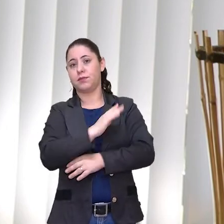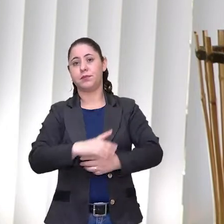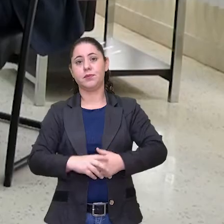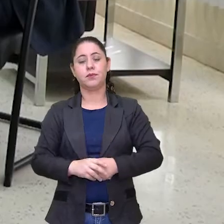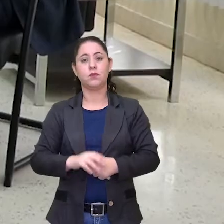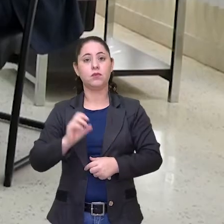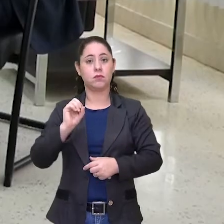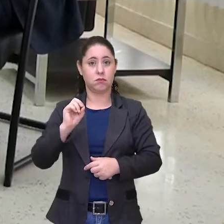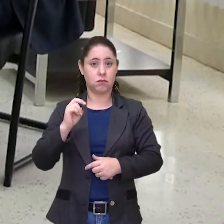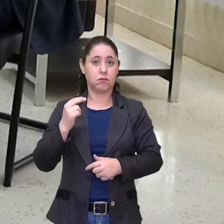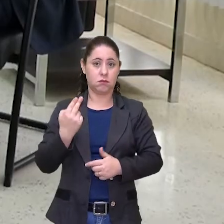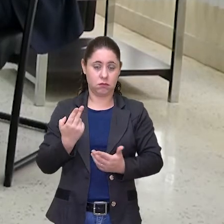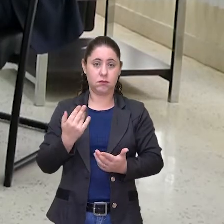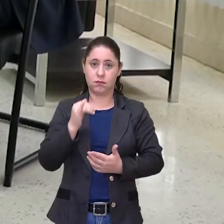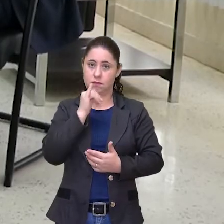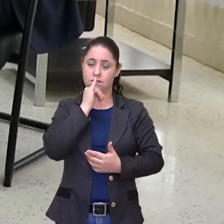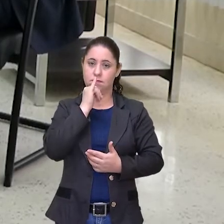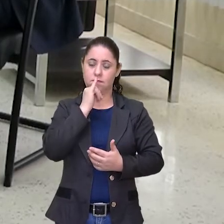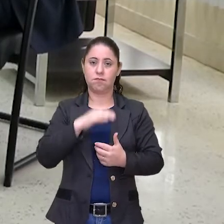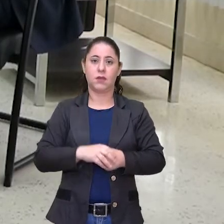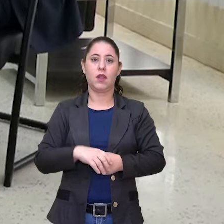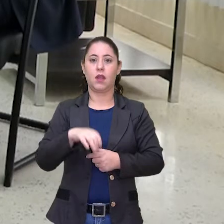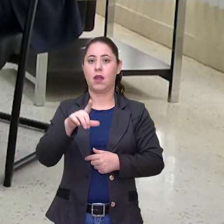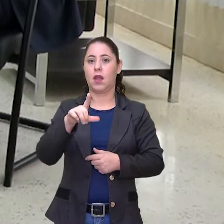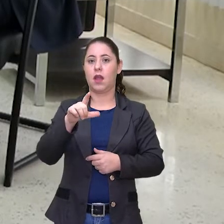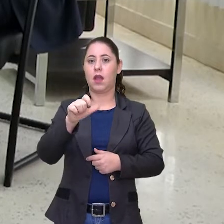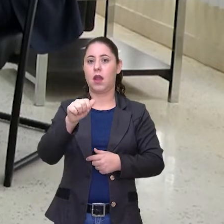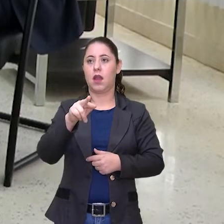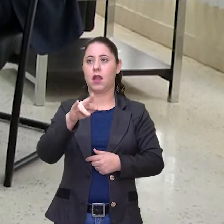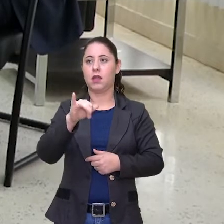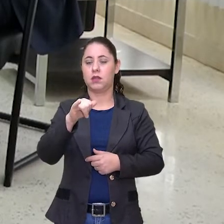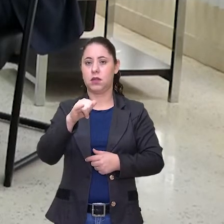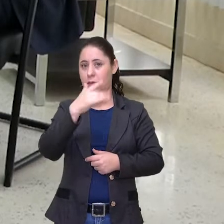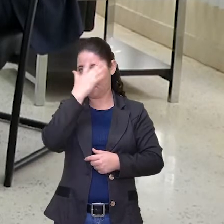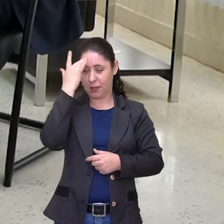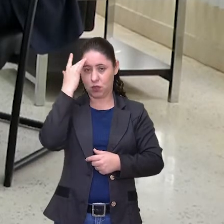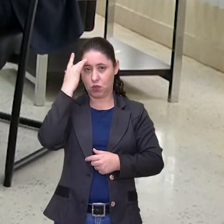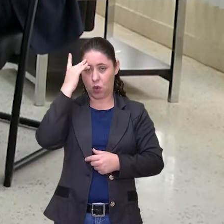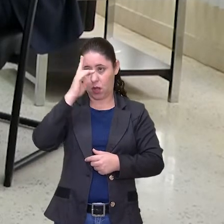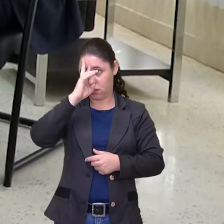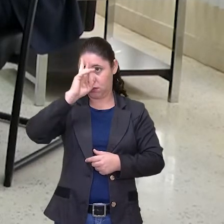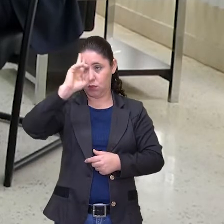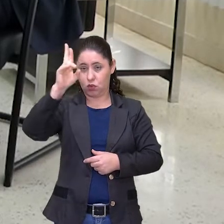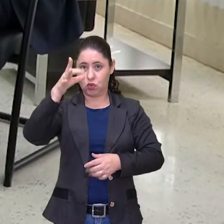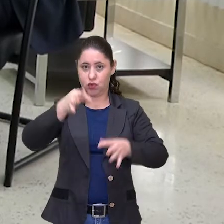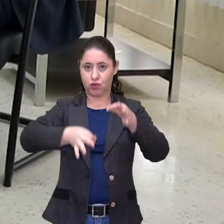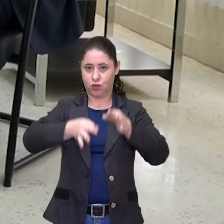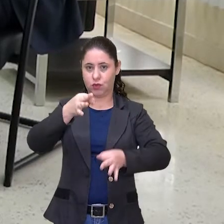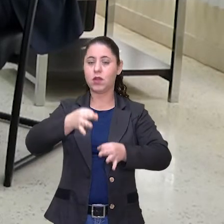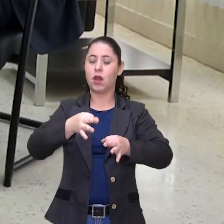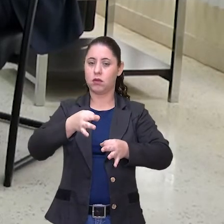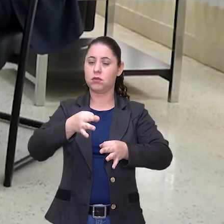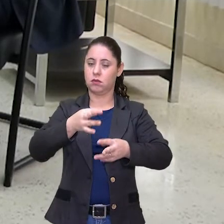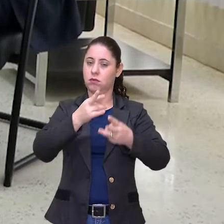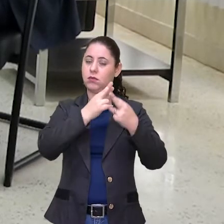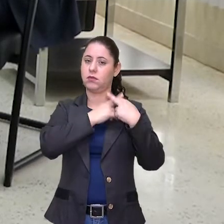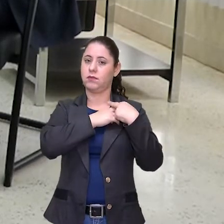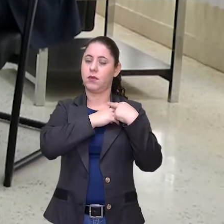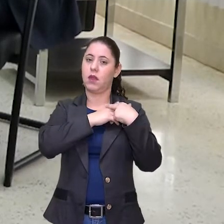bem. Ou essa mesma alienação através de um corretor ou leiloeiro do Poder